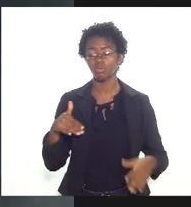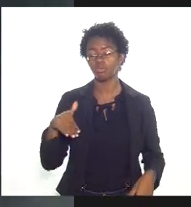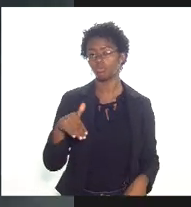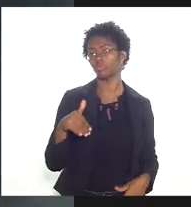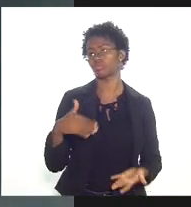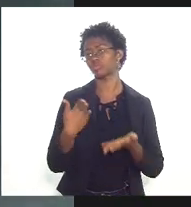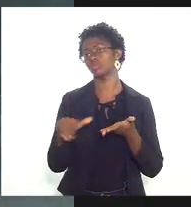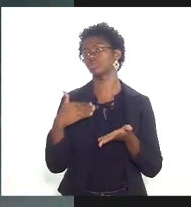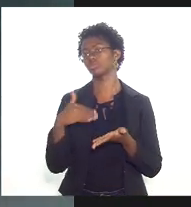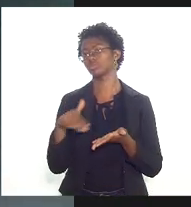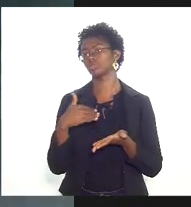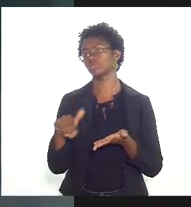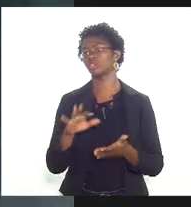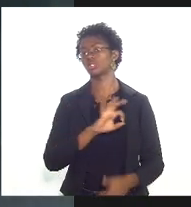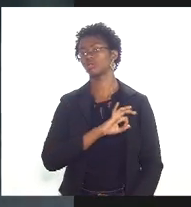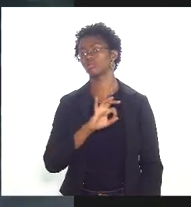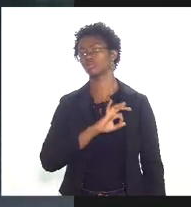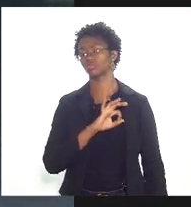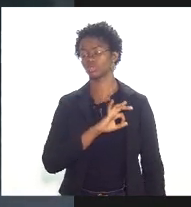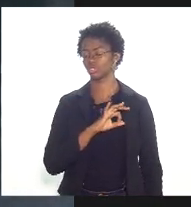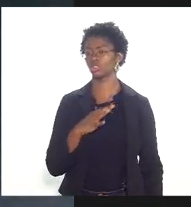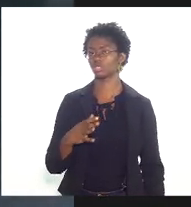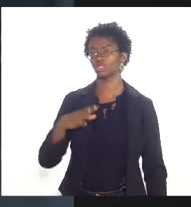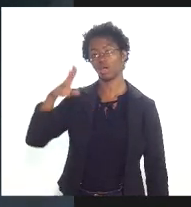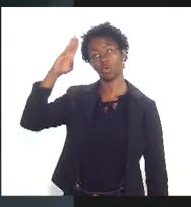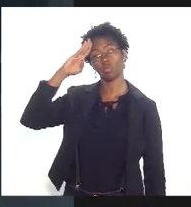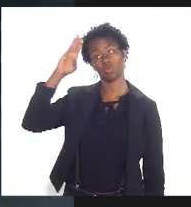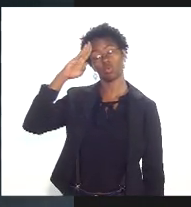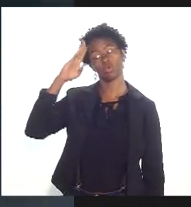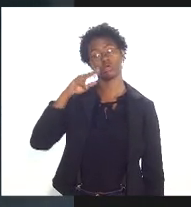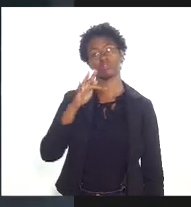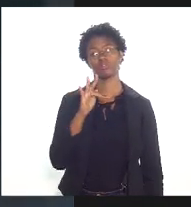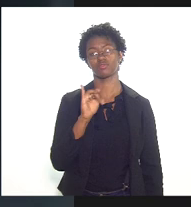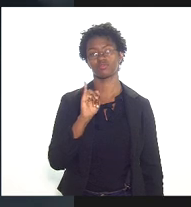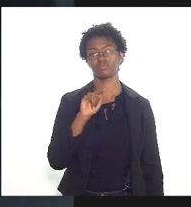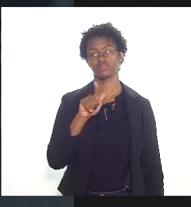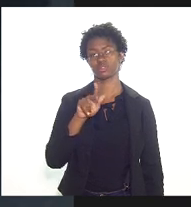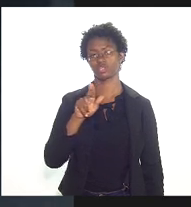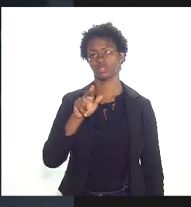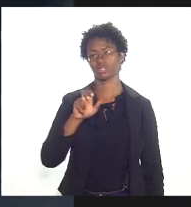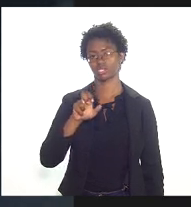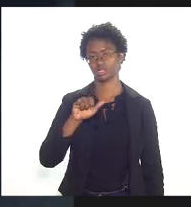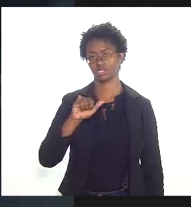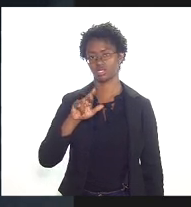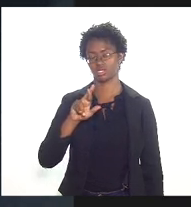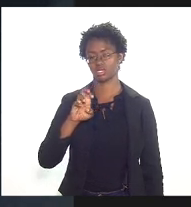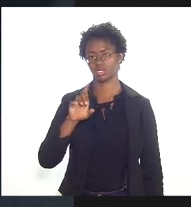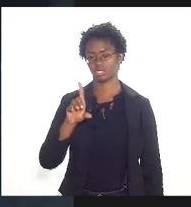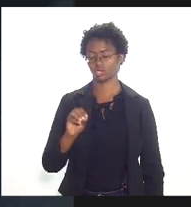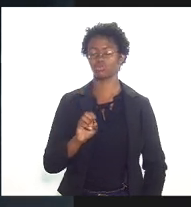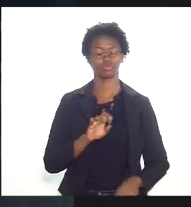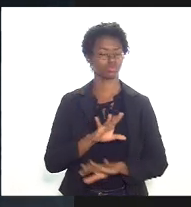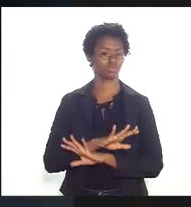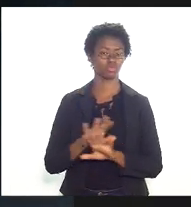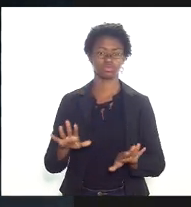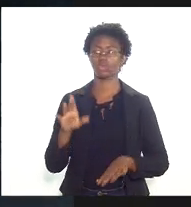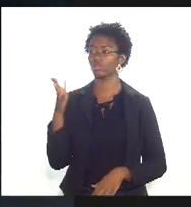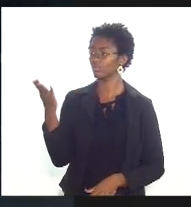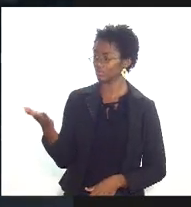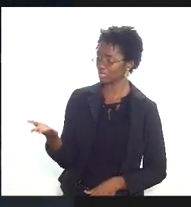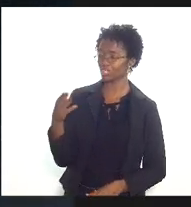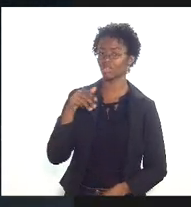secretário da presidência da Polícia Militar que é o Coronel Figueiredo essa minhas considerações dizendo a você Marco Tavares